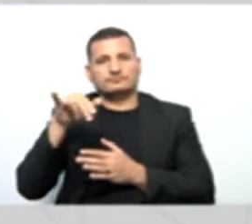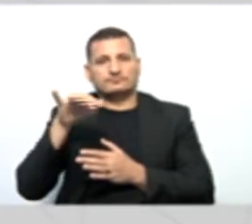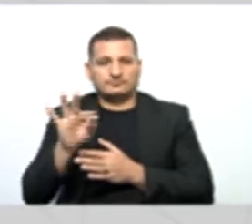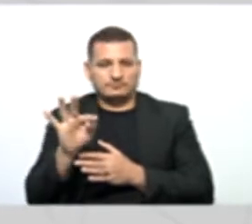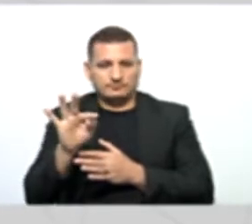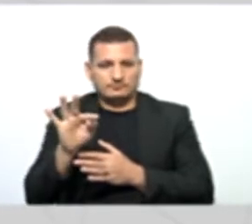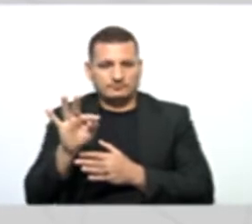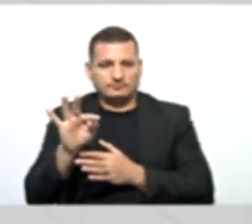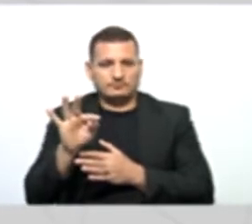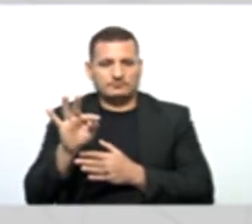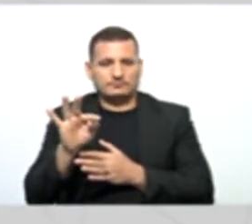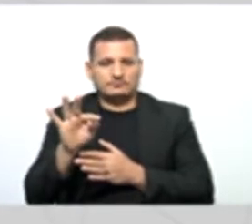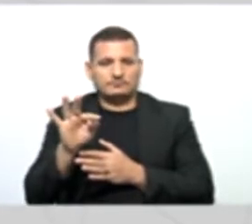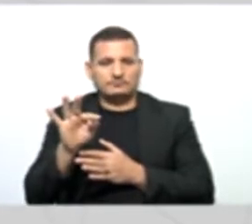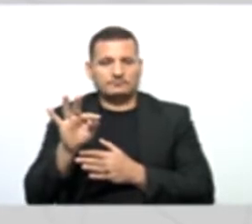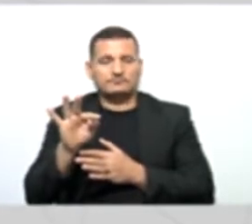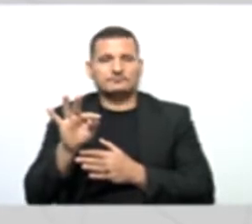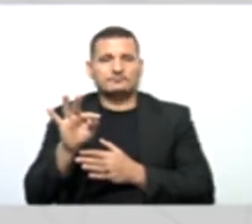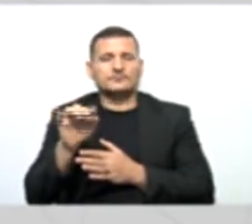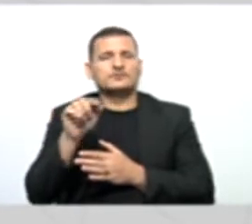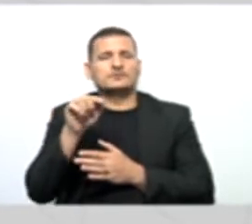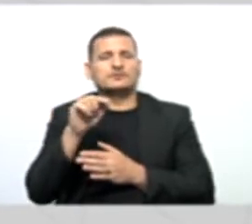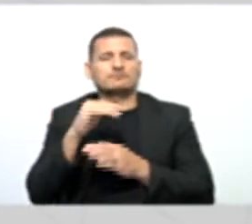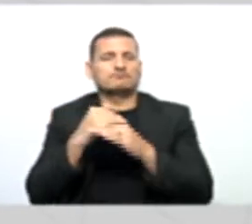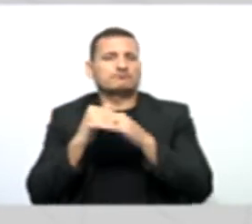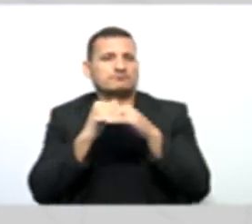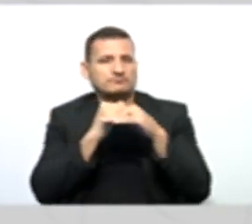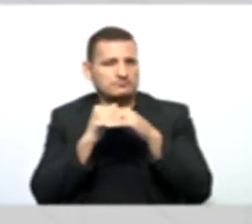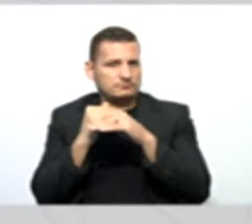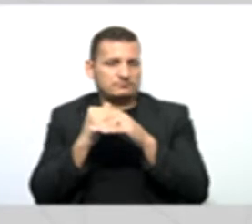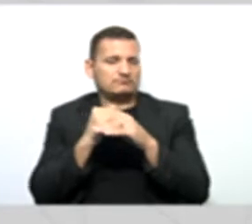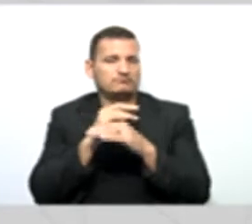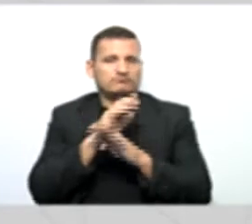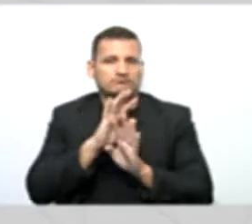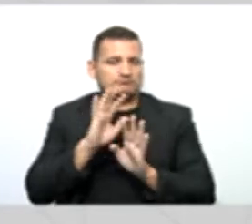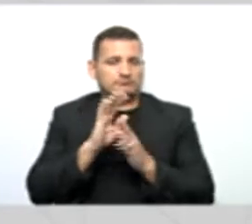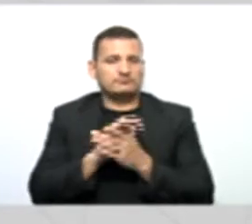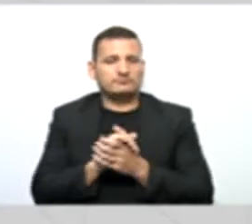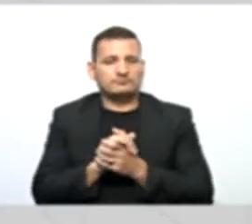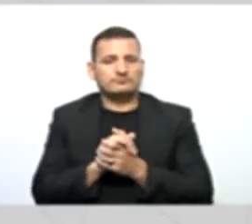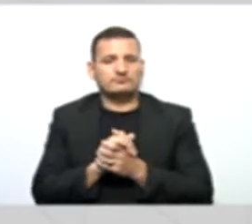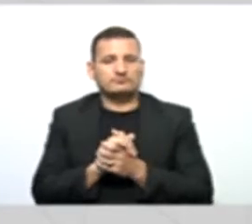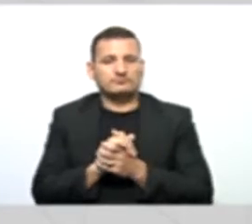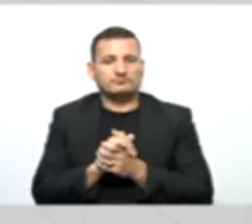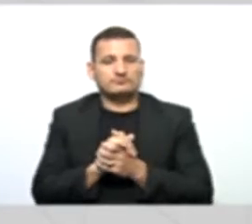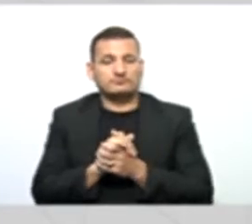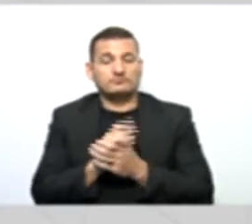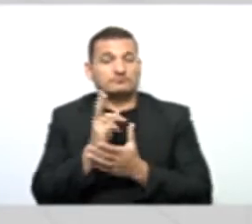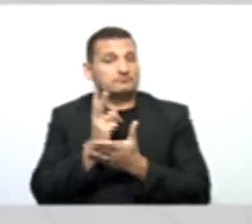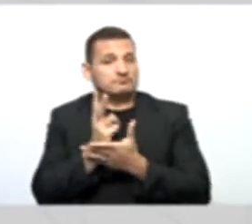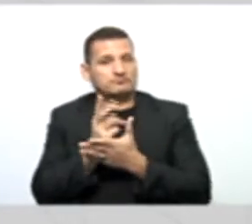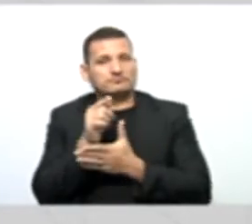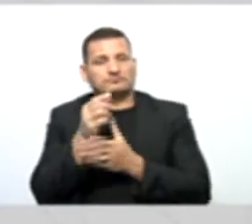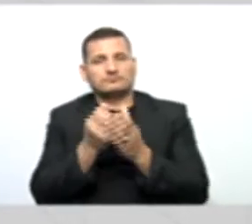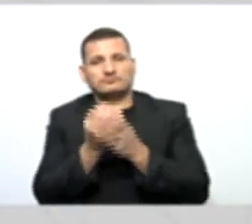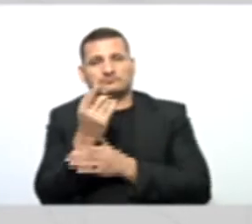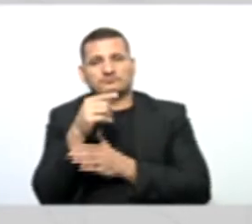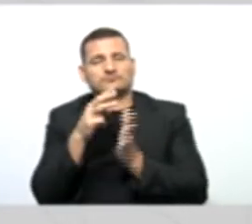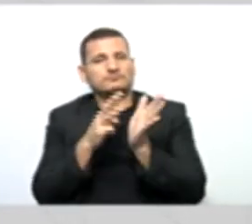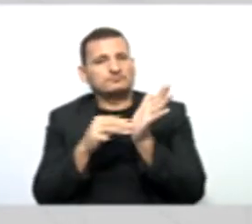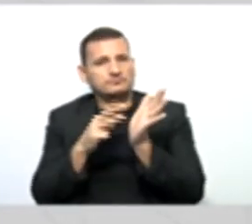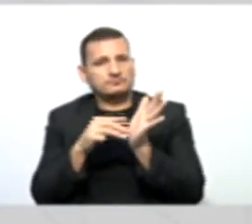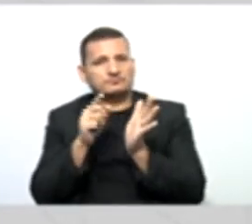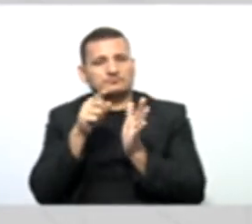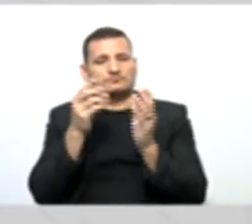e dois depois. É o nome padrão do método construtor que nós vamos utilizar. Sempre que você for criar esse método construtor, você